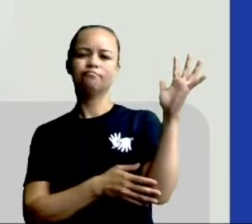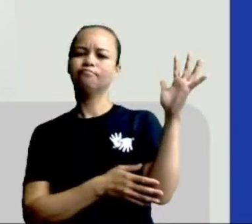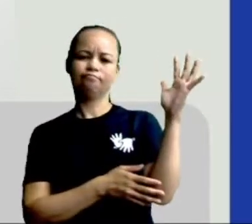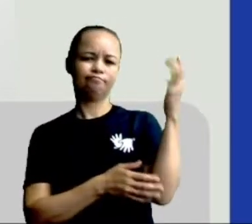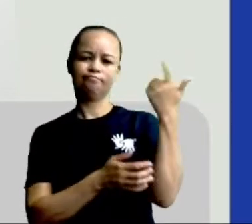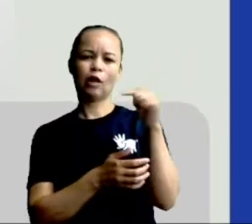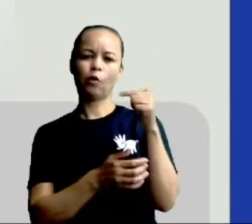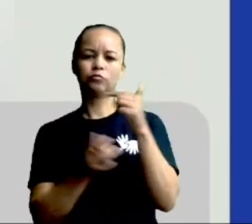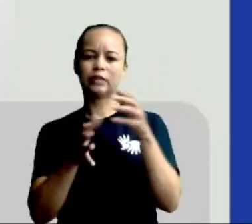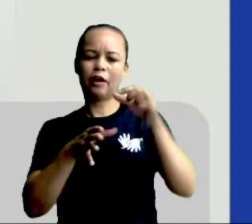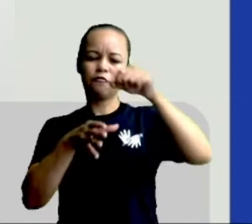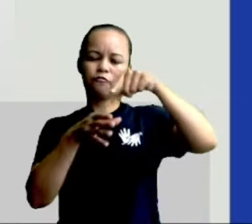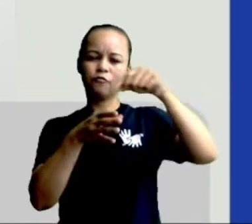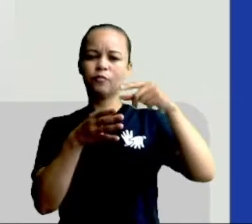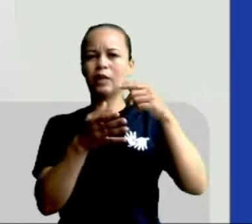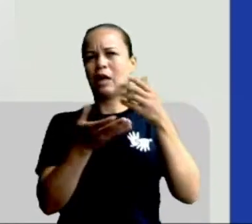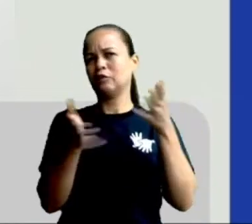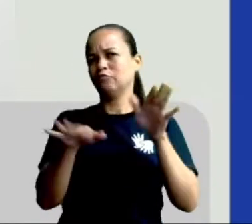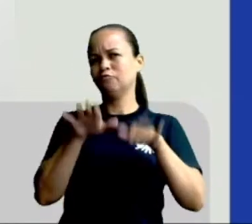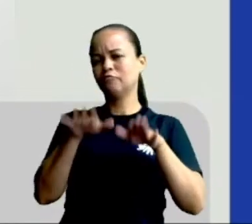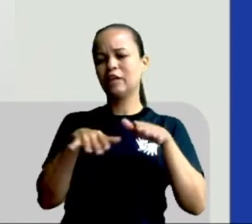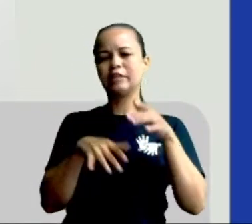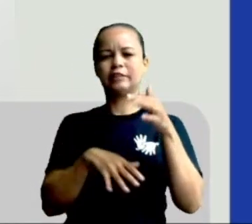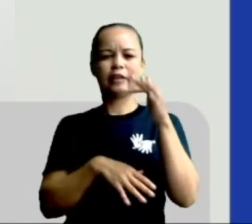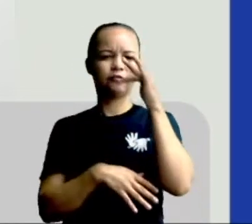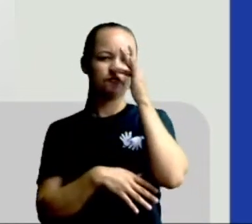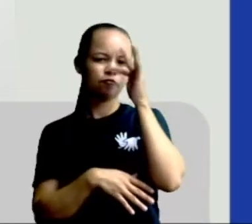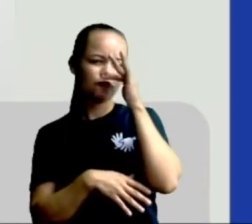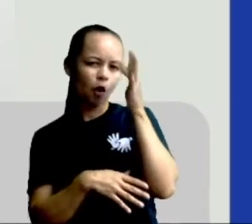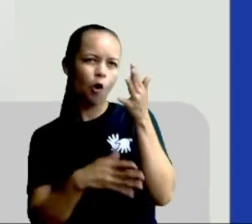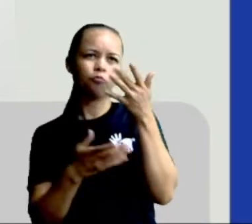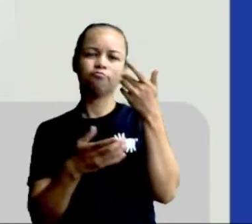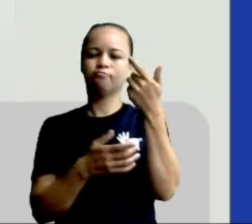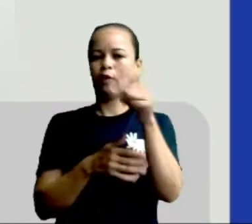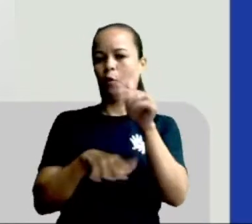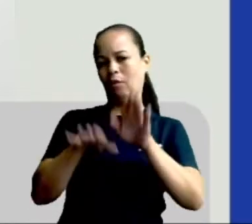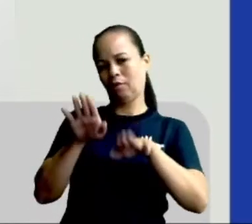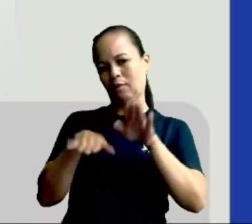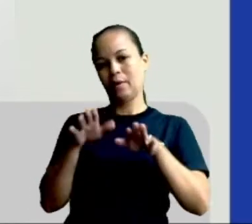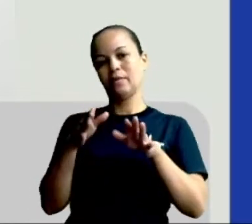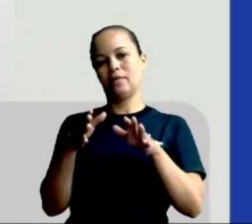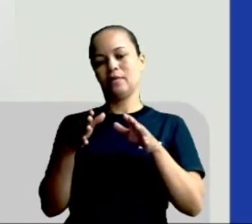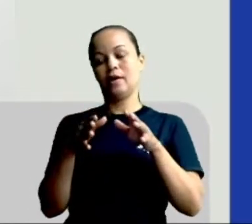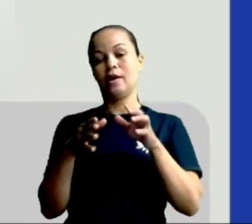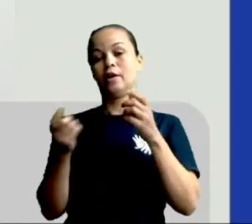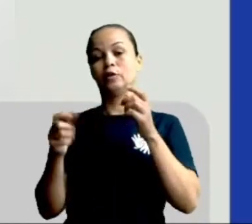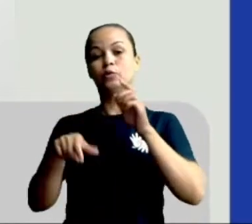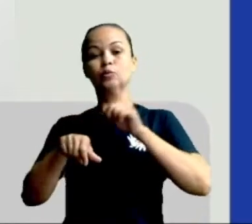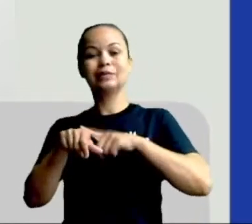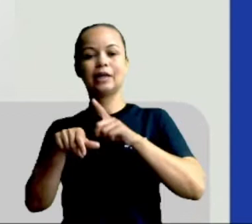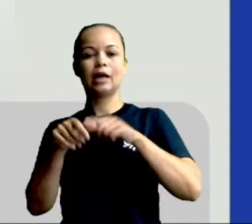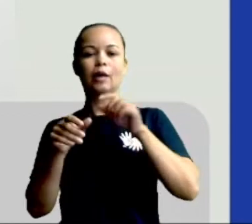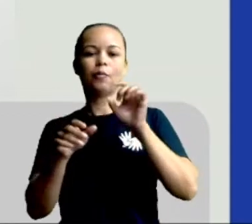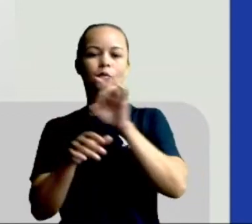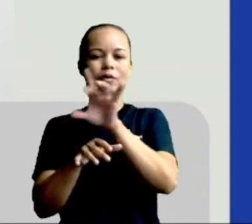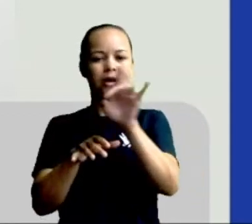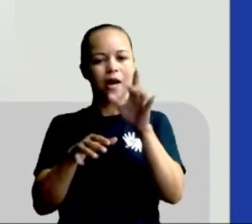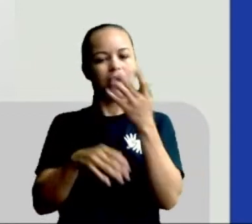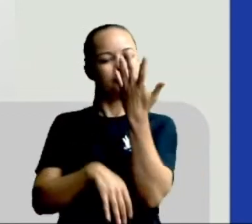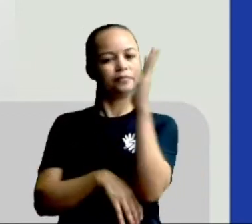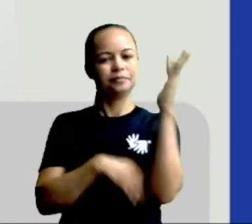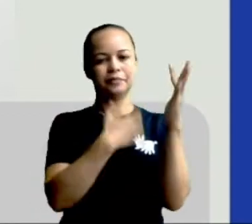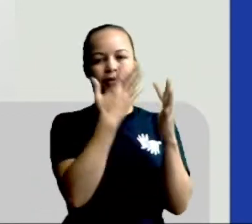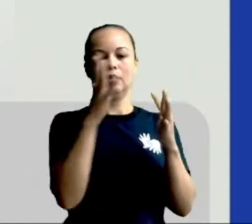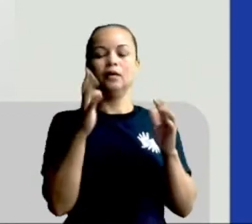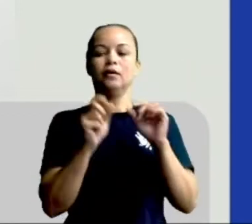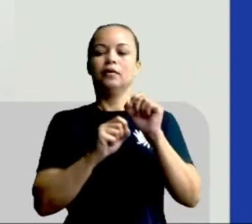vezes dão flores, às vezes não dão flores. Vai depender aí do tipo de cada planta. Mas no geral, essas